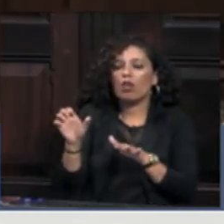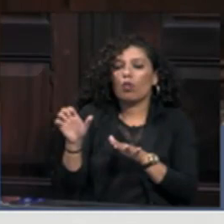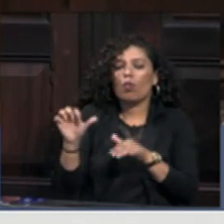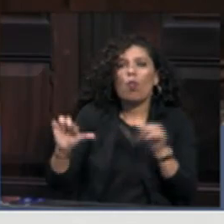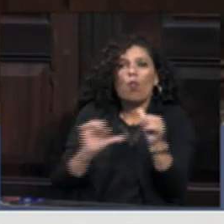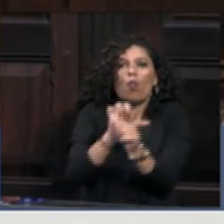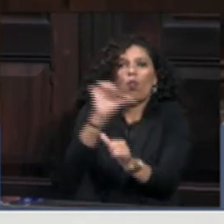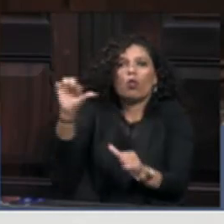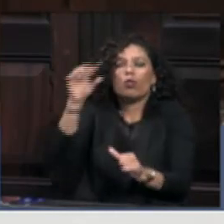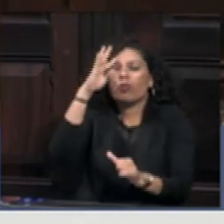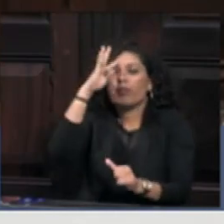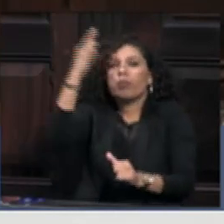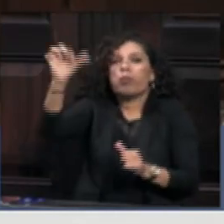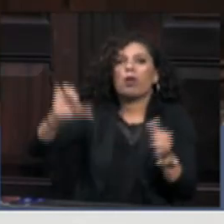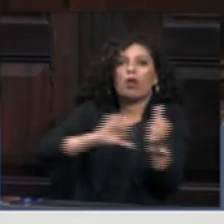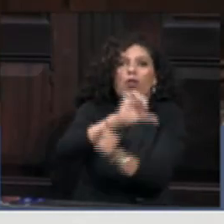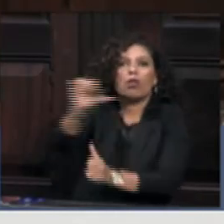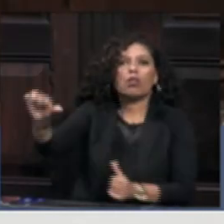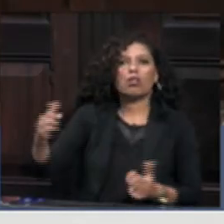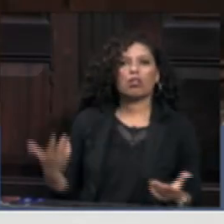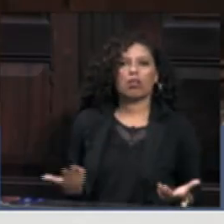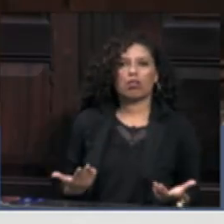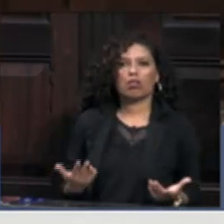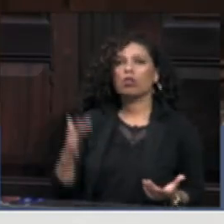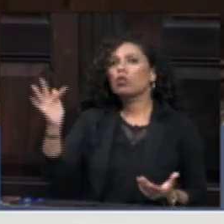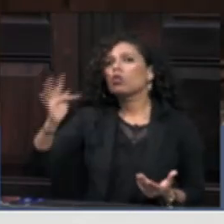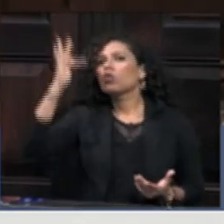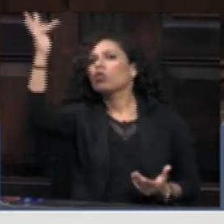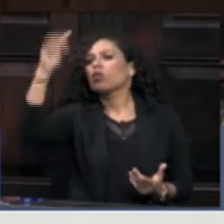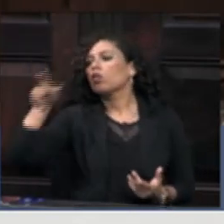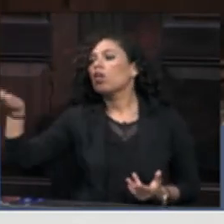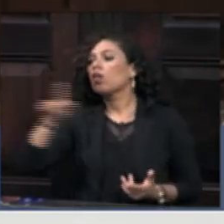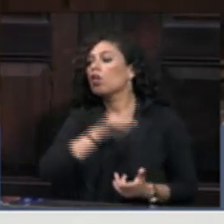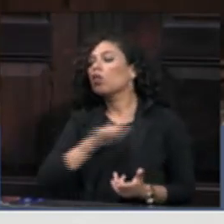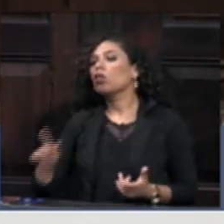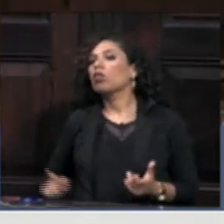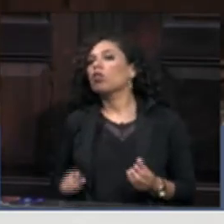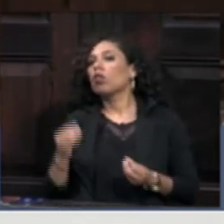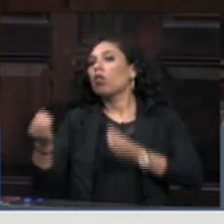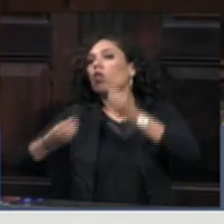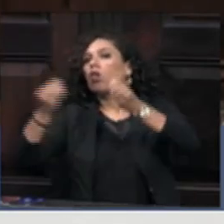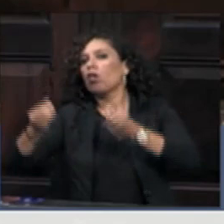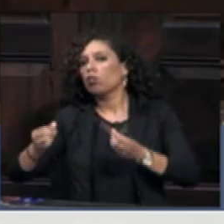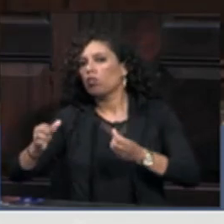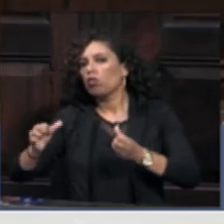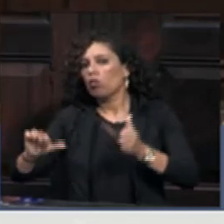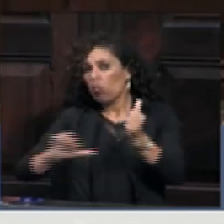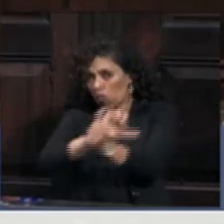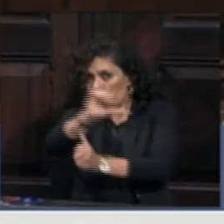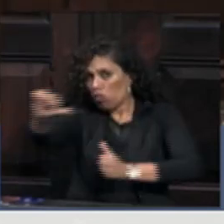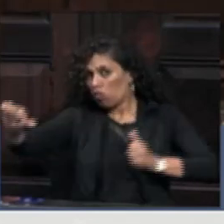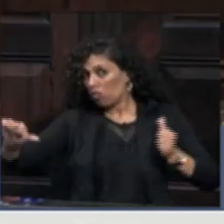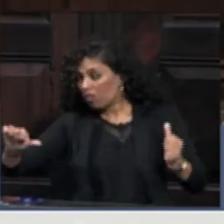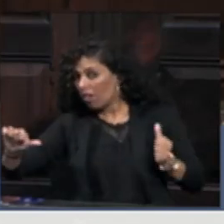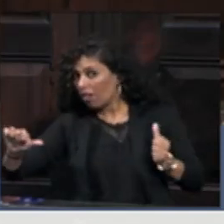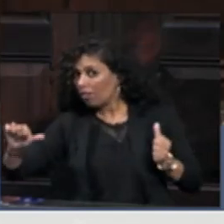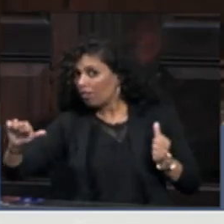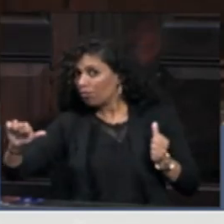é que garante que o governador, depois de empossado, também não vai mudar de posição e vai privatizar a